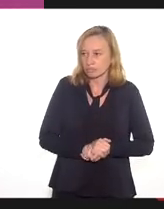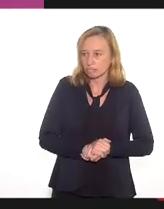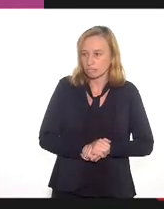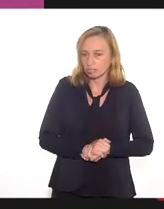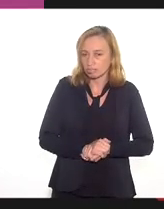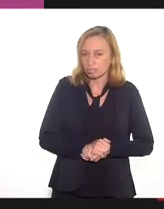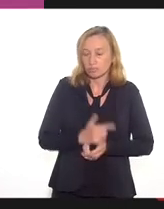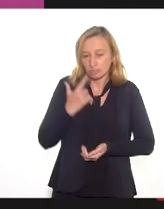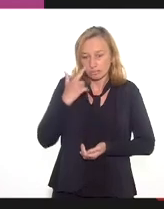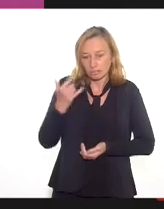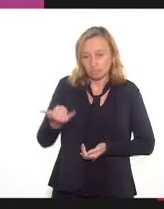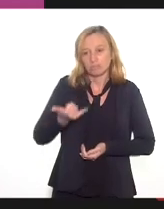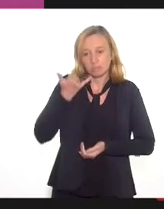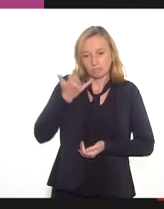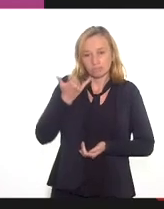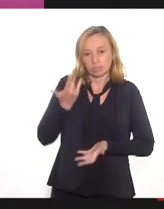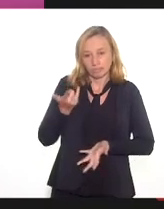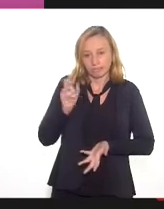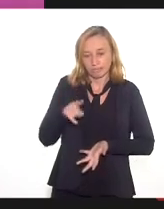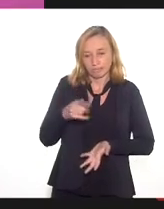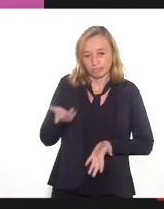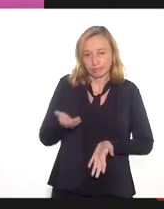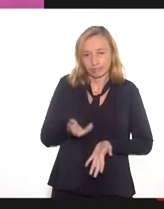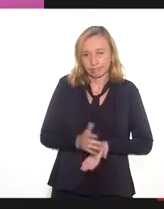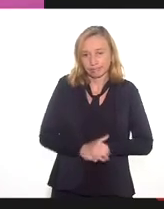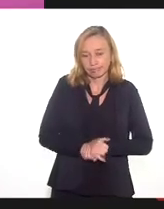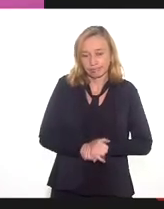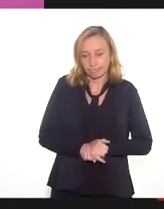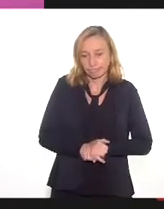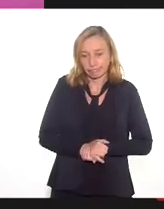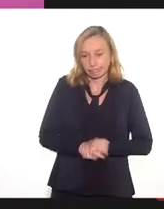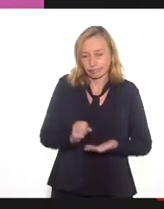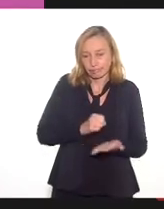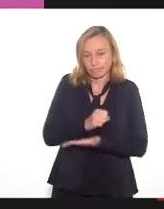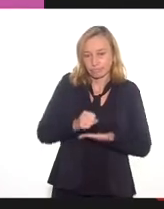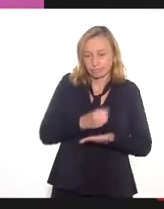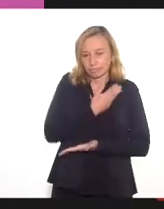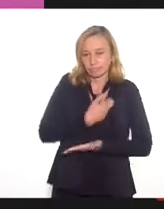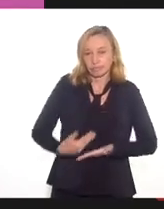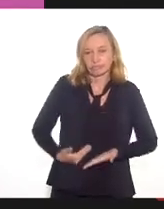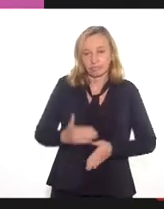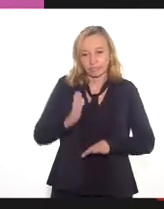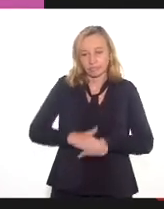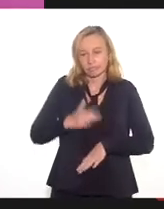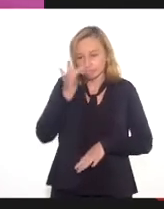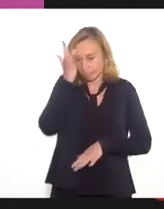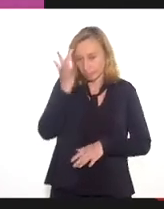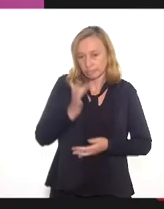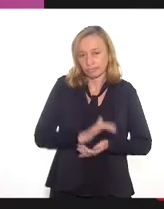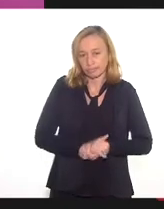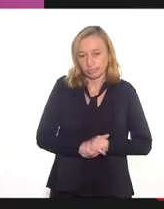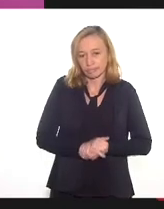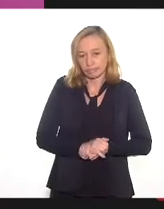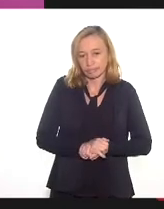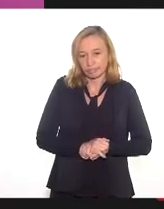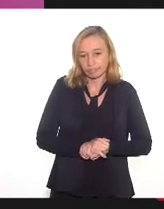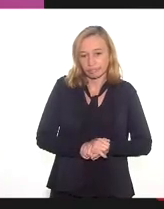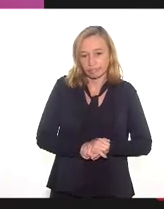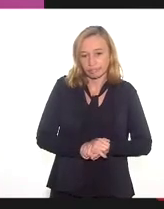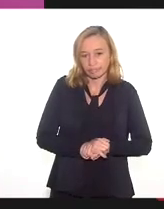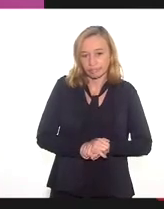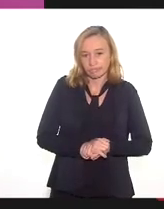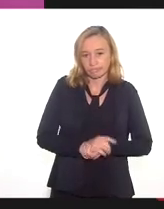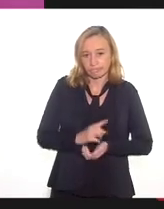saber se ele atende a gente né que se fosse da base do governo ele atenderia com certeza agora